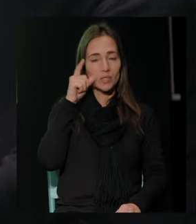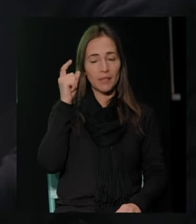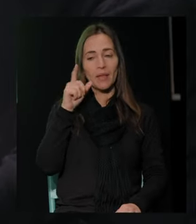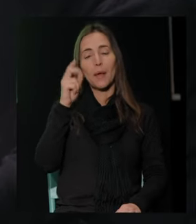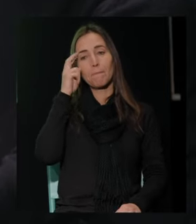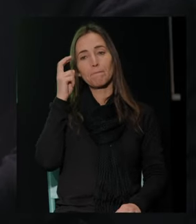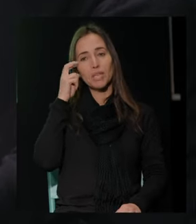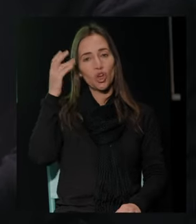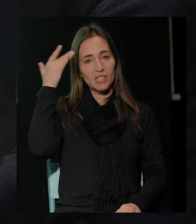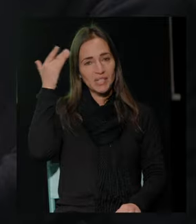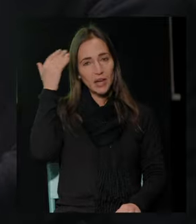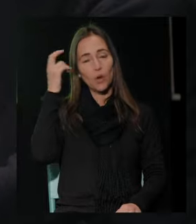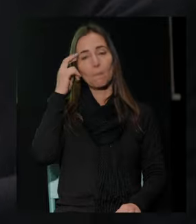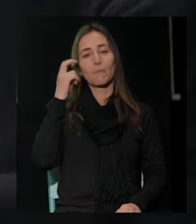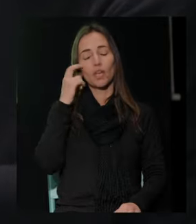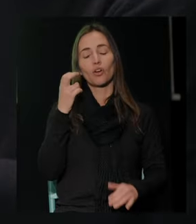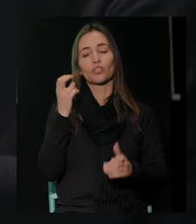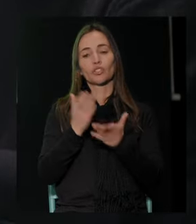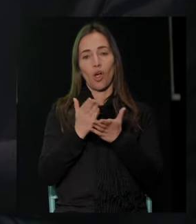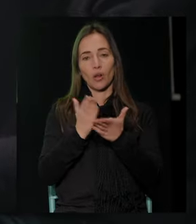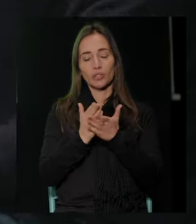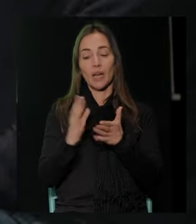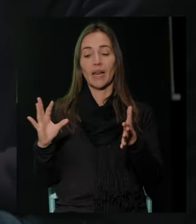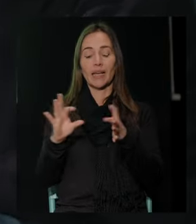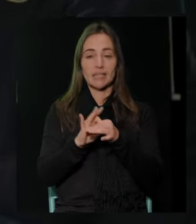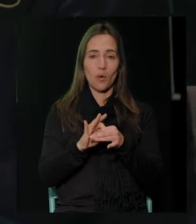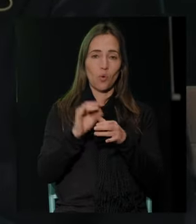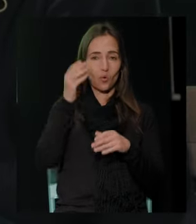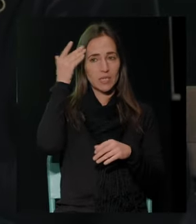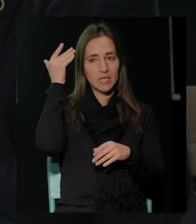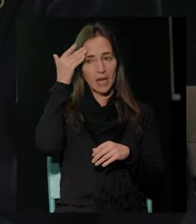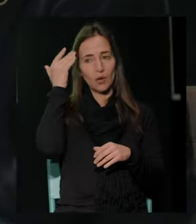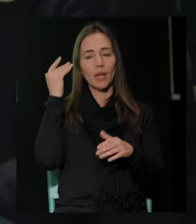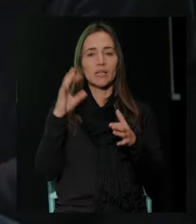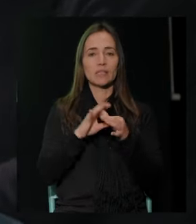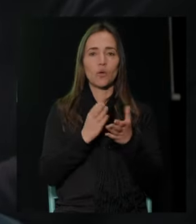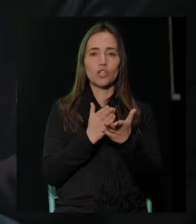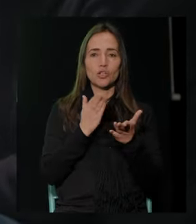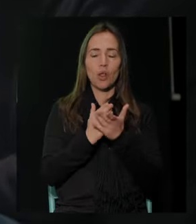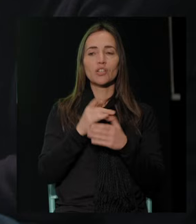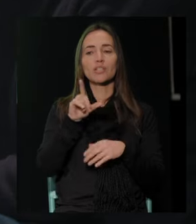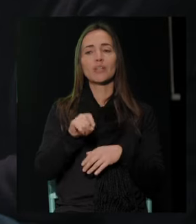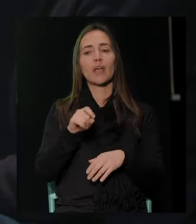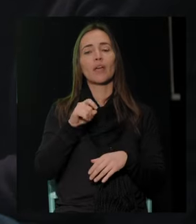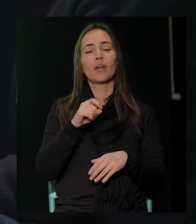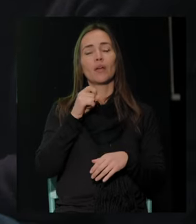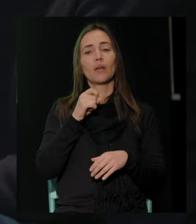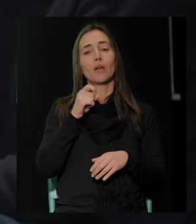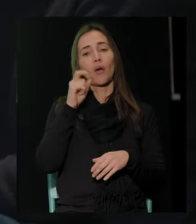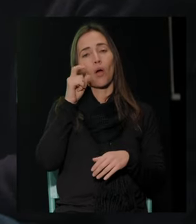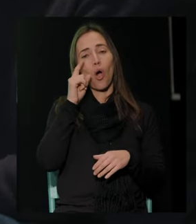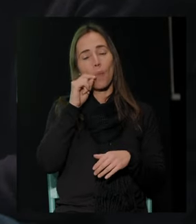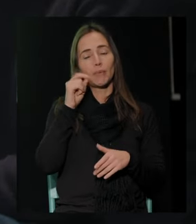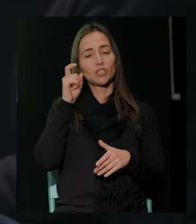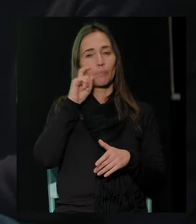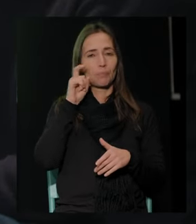BioSénior, BioEscolas, que fazem a ligação com os séniores e com as escolas, tem o Guarda-Rios, que são